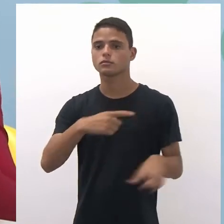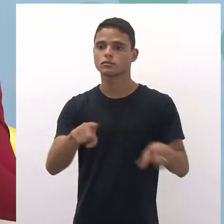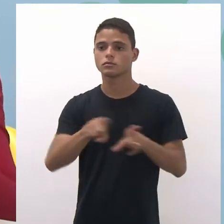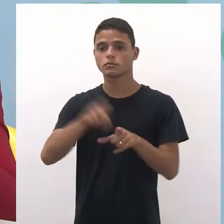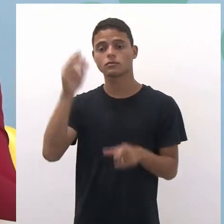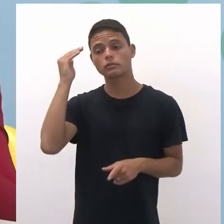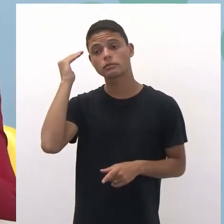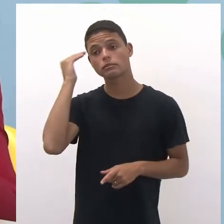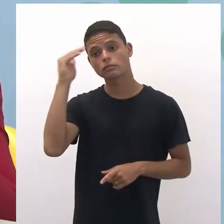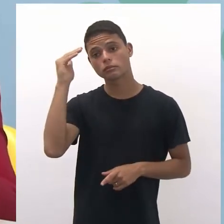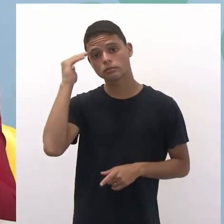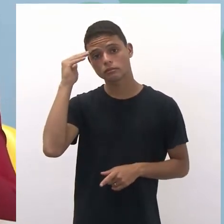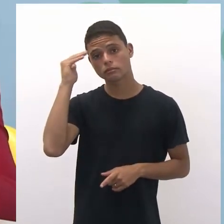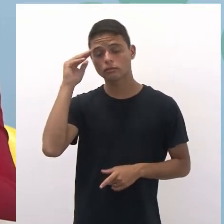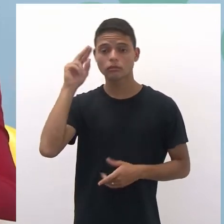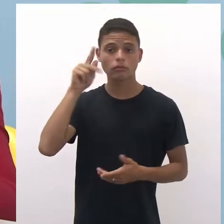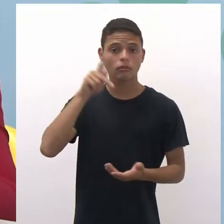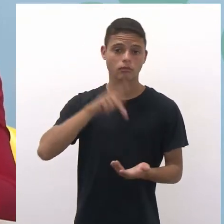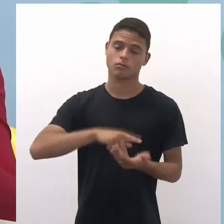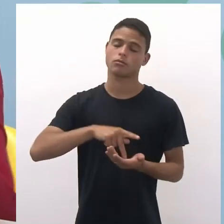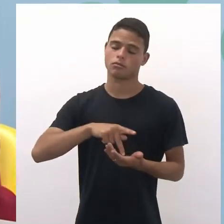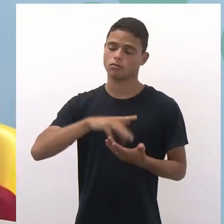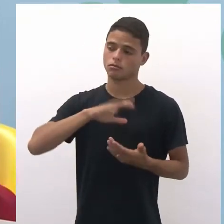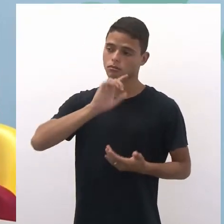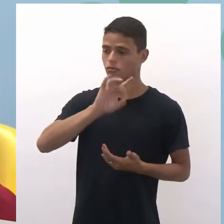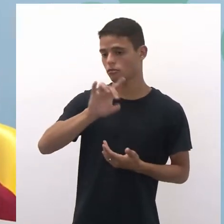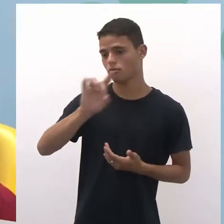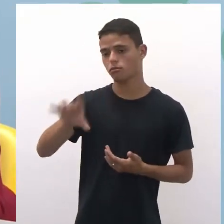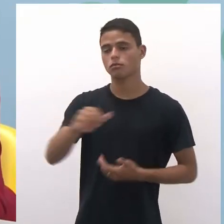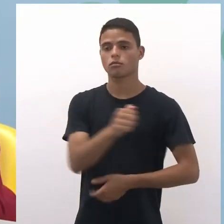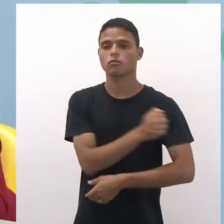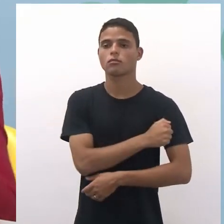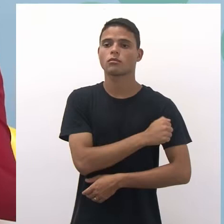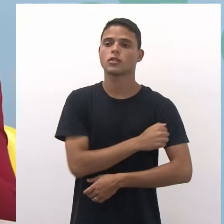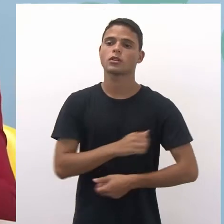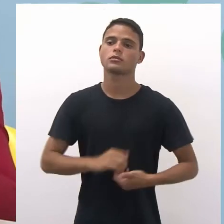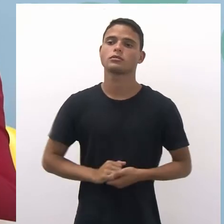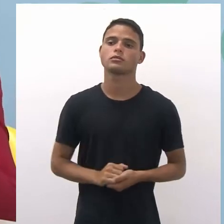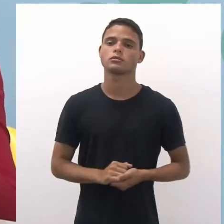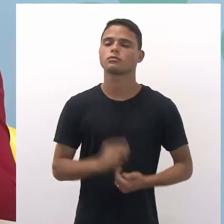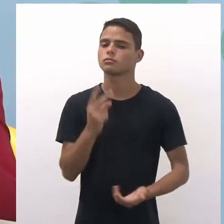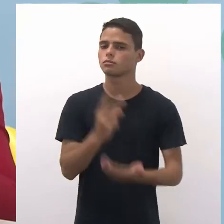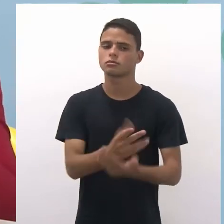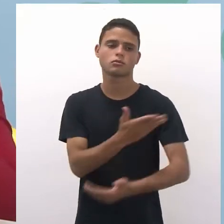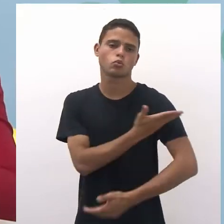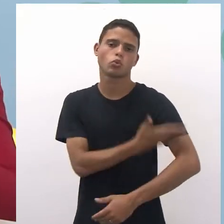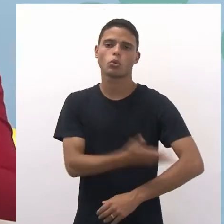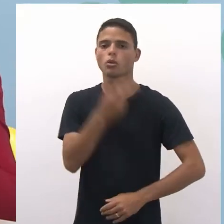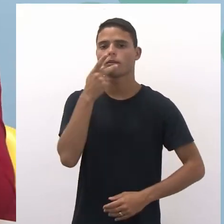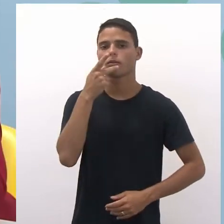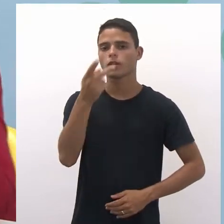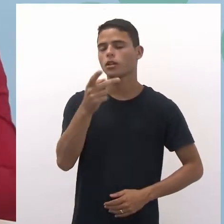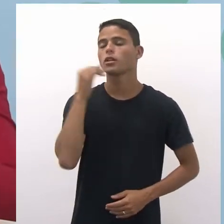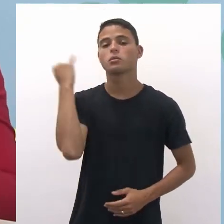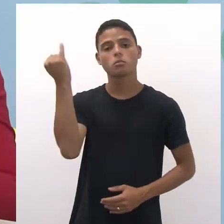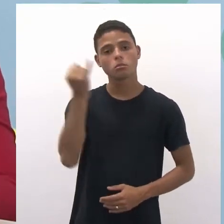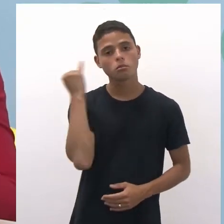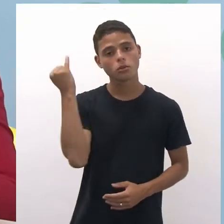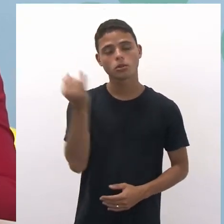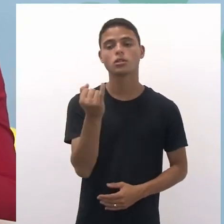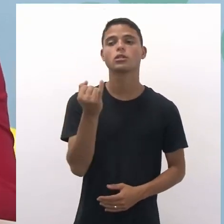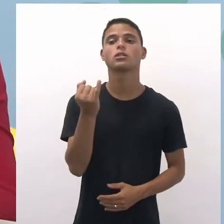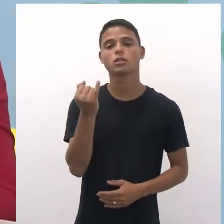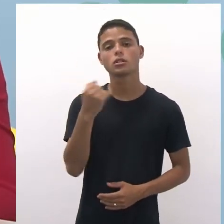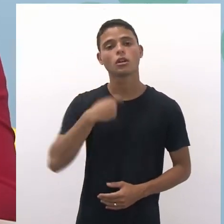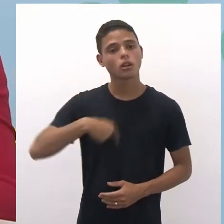entender a realidade dos nossos estudantes. A gente fala sempre isso, né, professor Ademir, mas é importante, sim. Nós